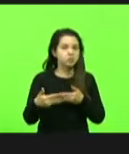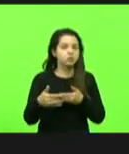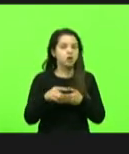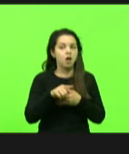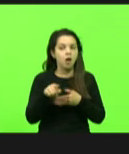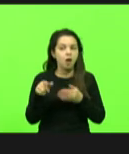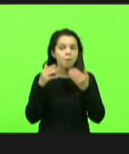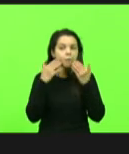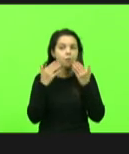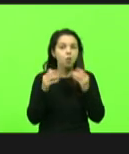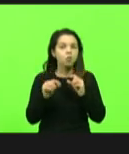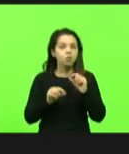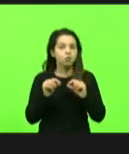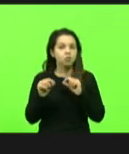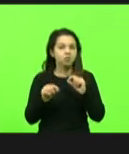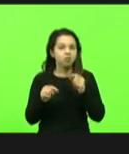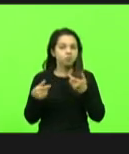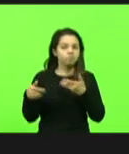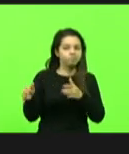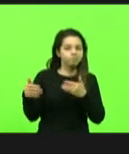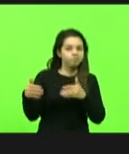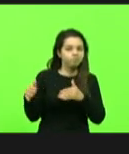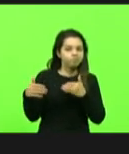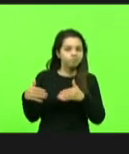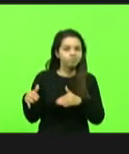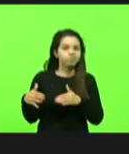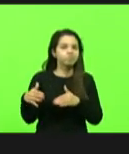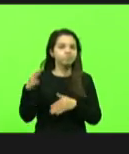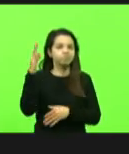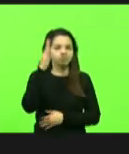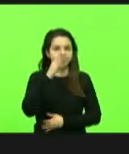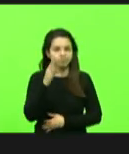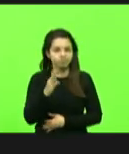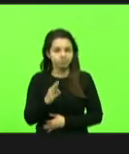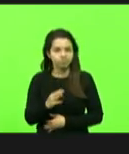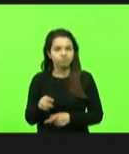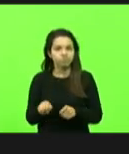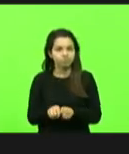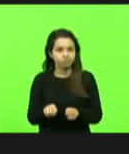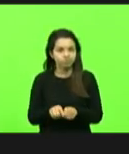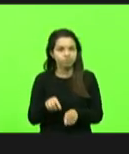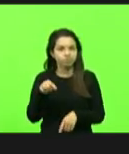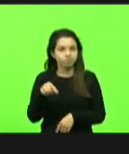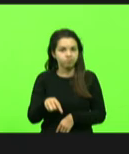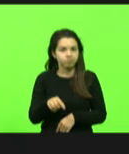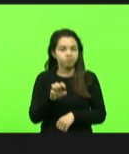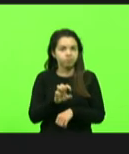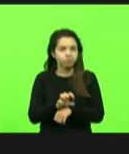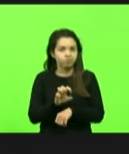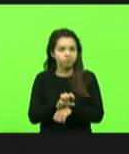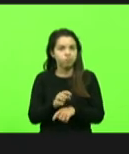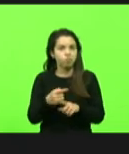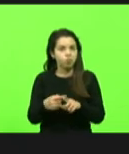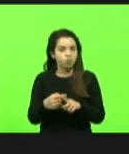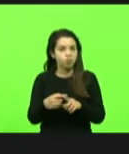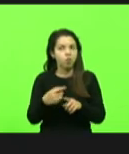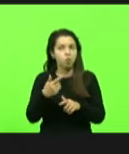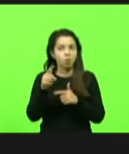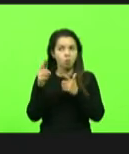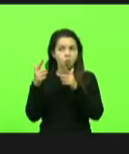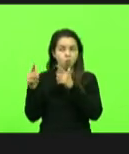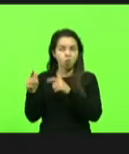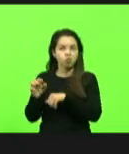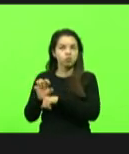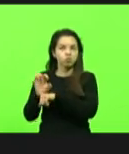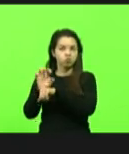no tanto âmbito nacional quanto o impacto no nosso estado, já que outros estados contemplaram, sobre